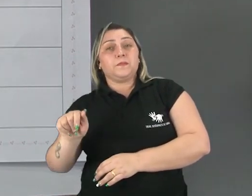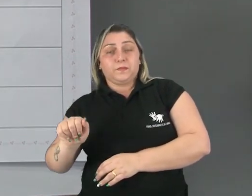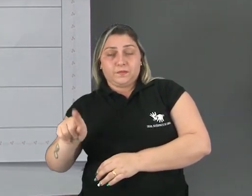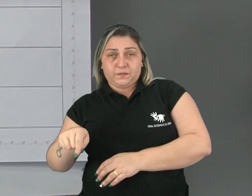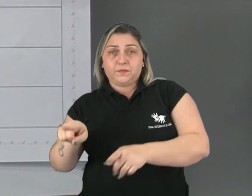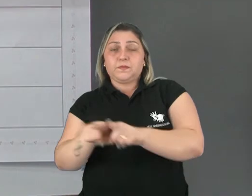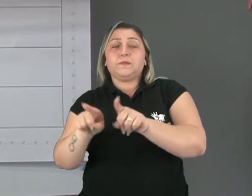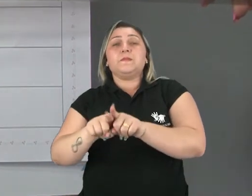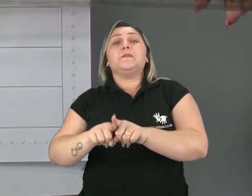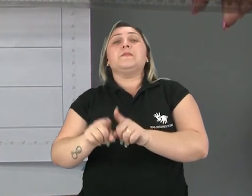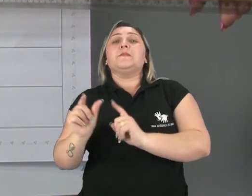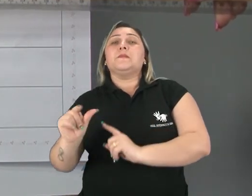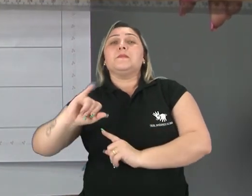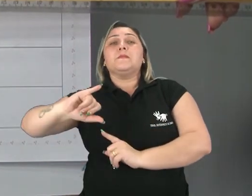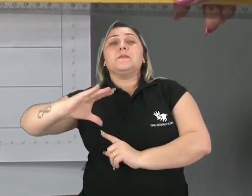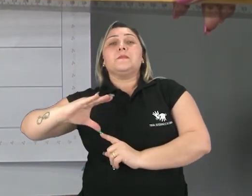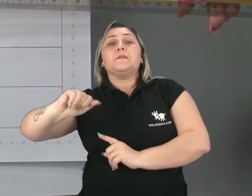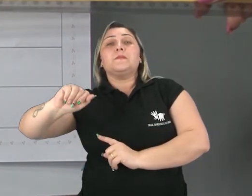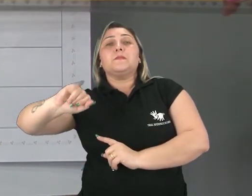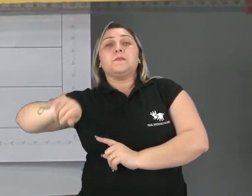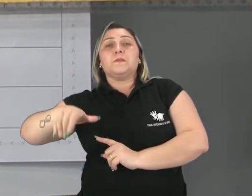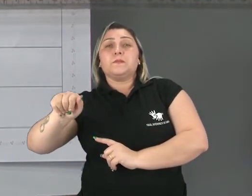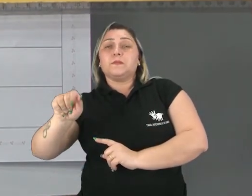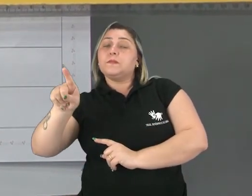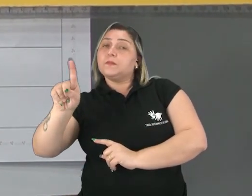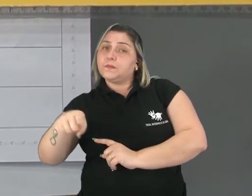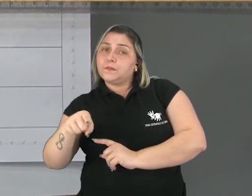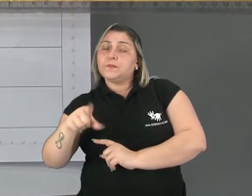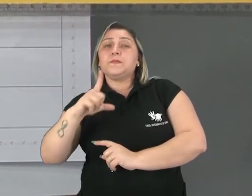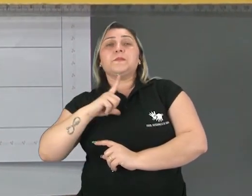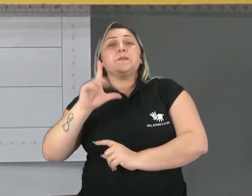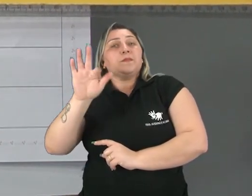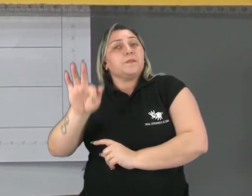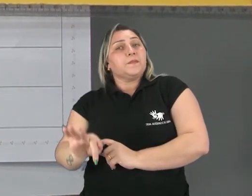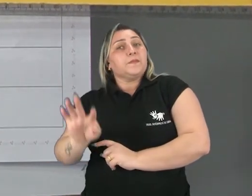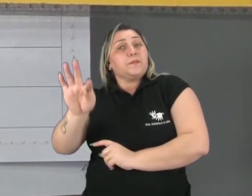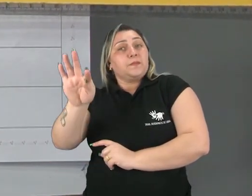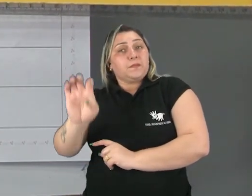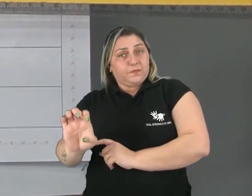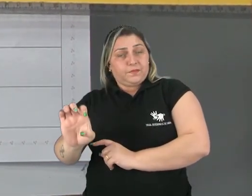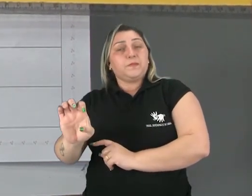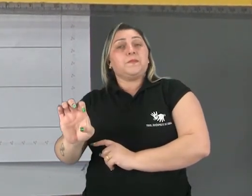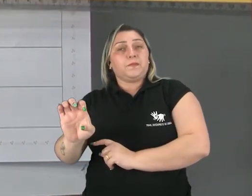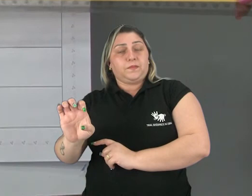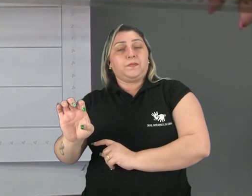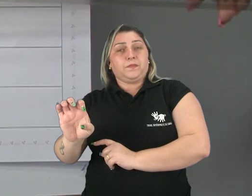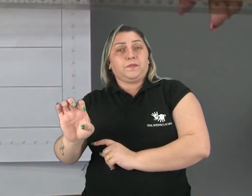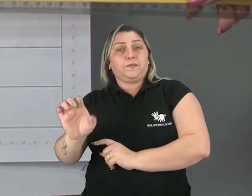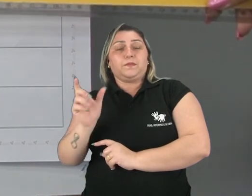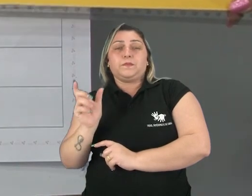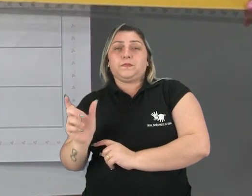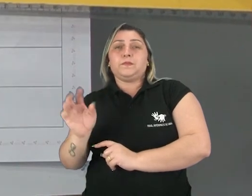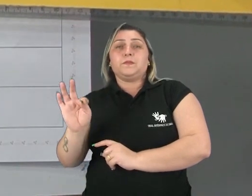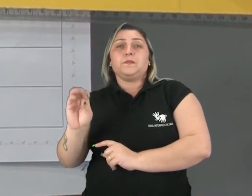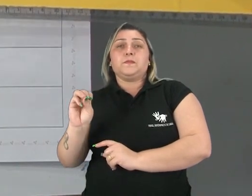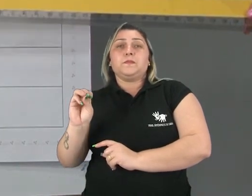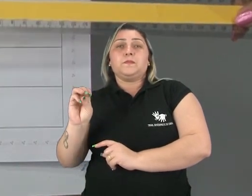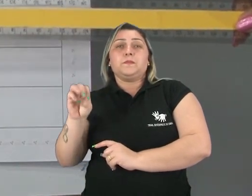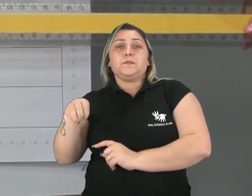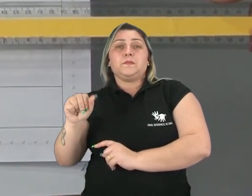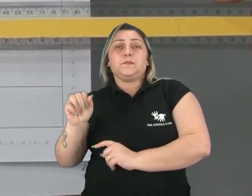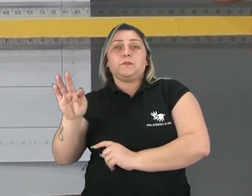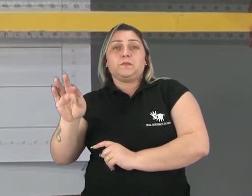palavra Caja nós temos aqui o final ter são final ter da palavra